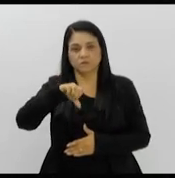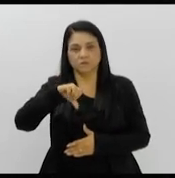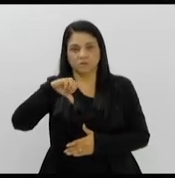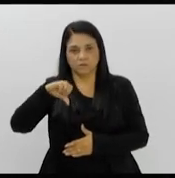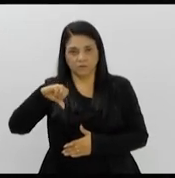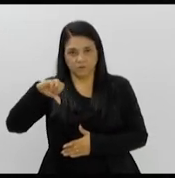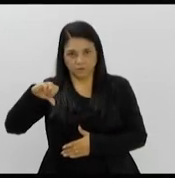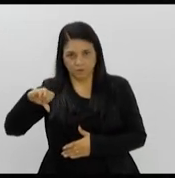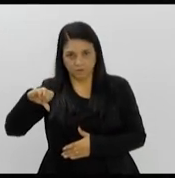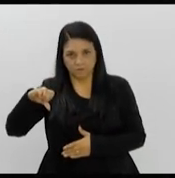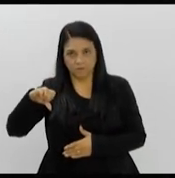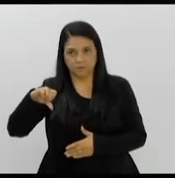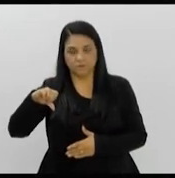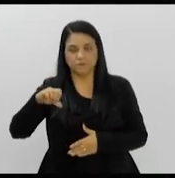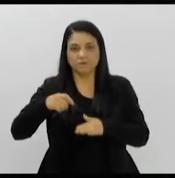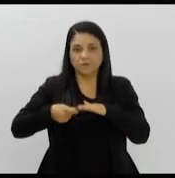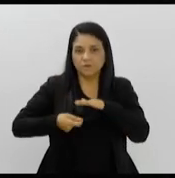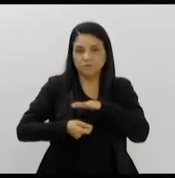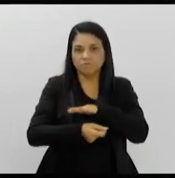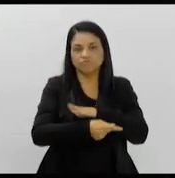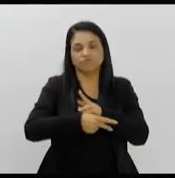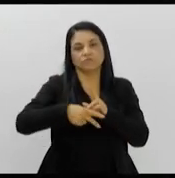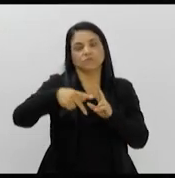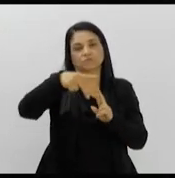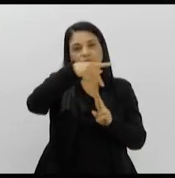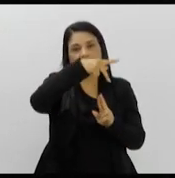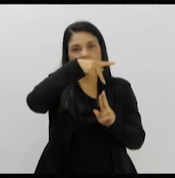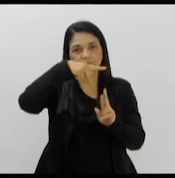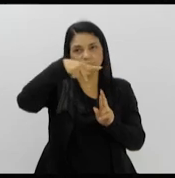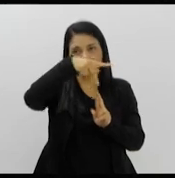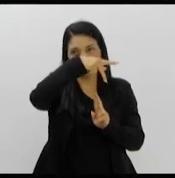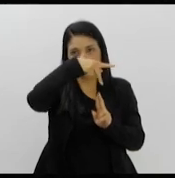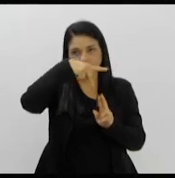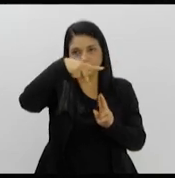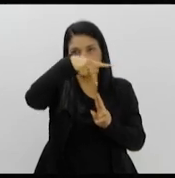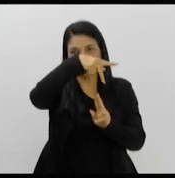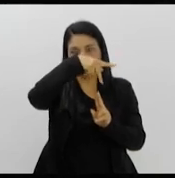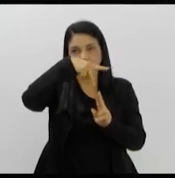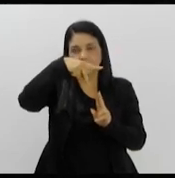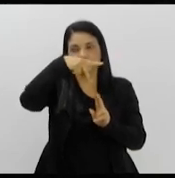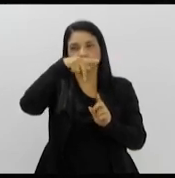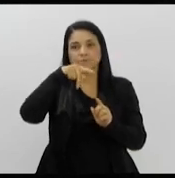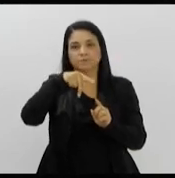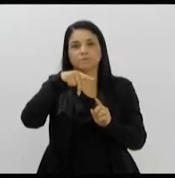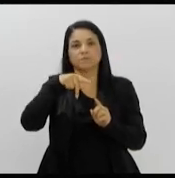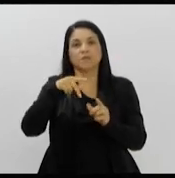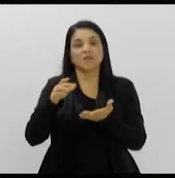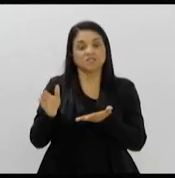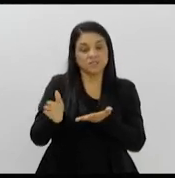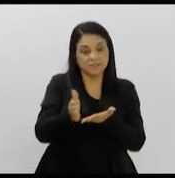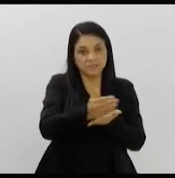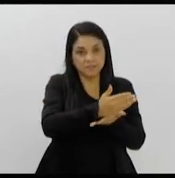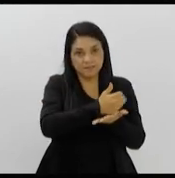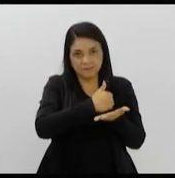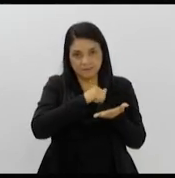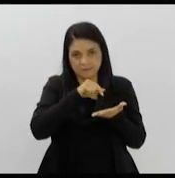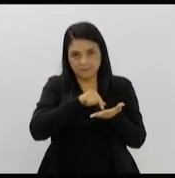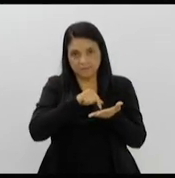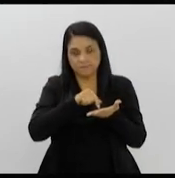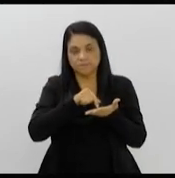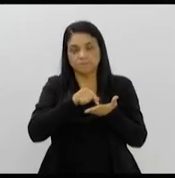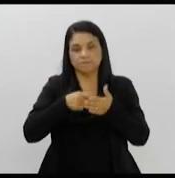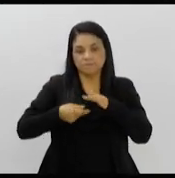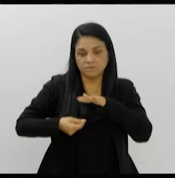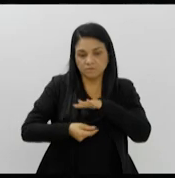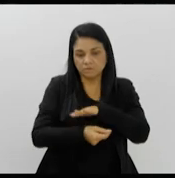1999 que instituiu que uma das receitas do fundo